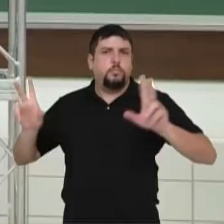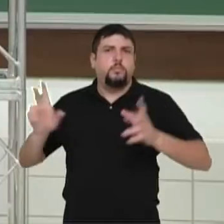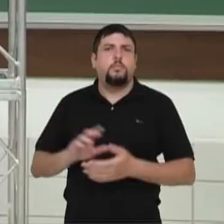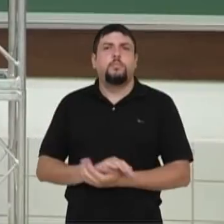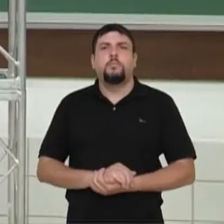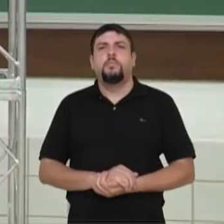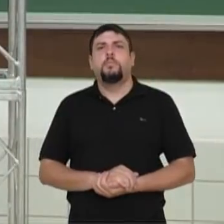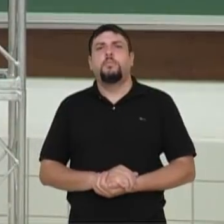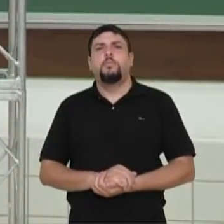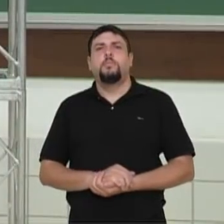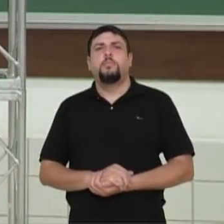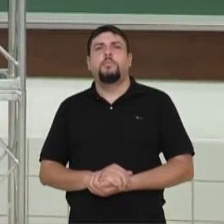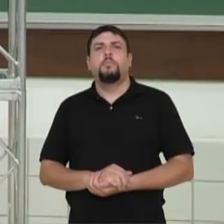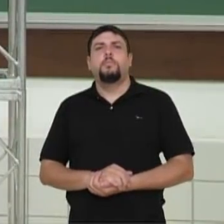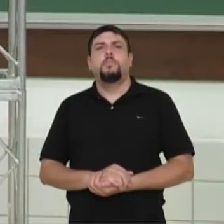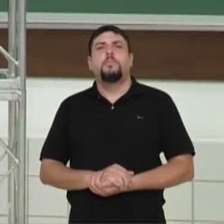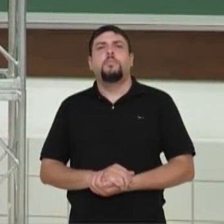bom?